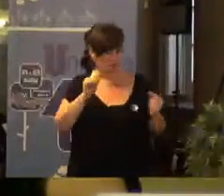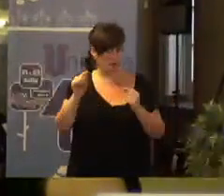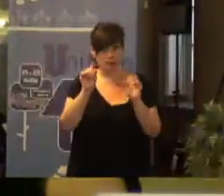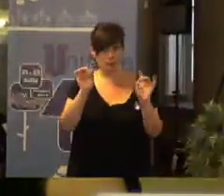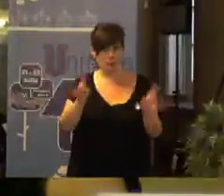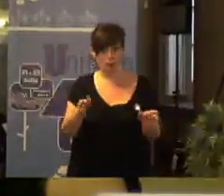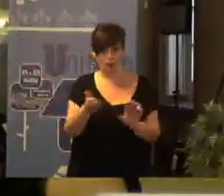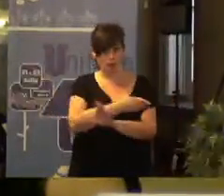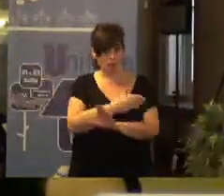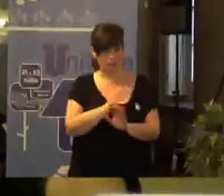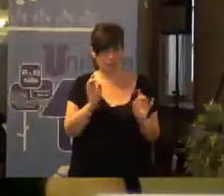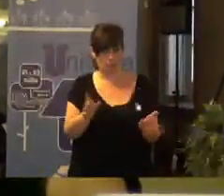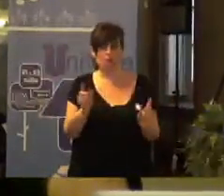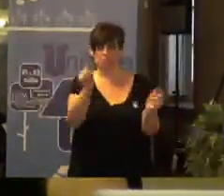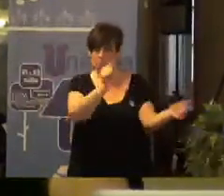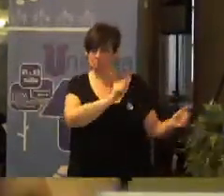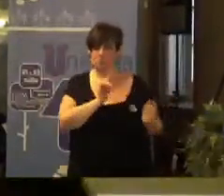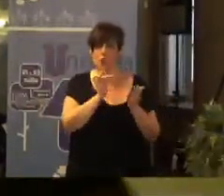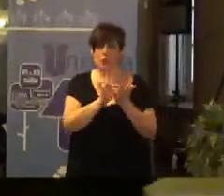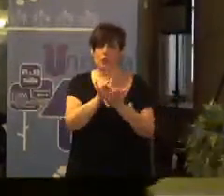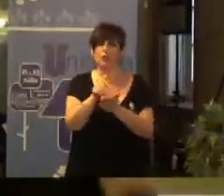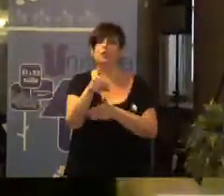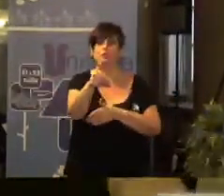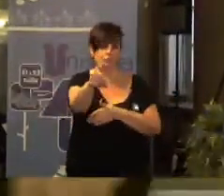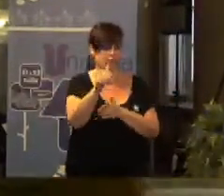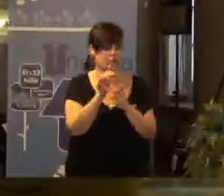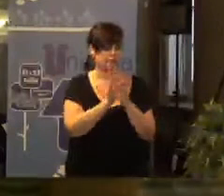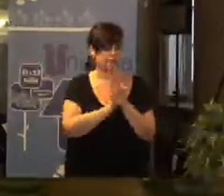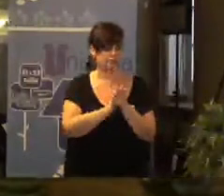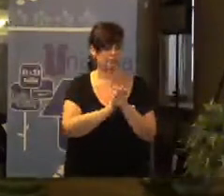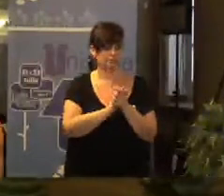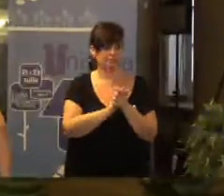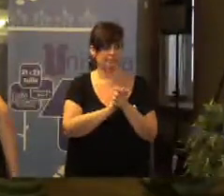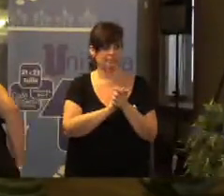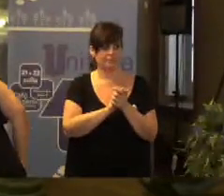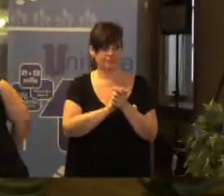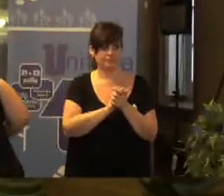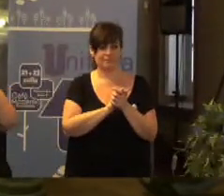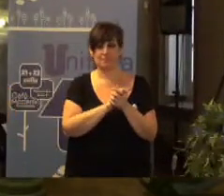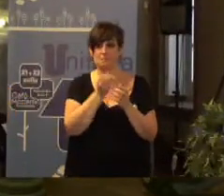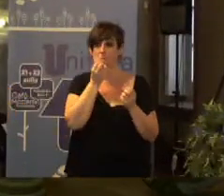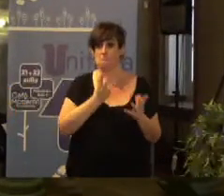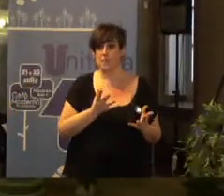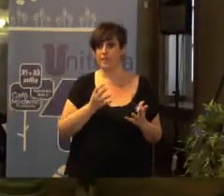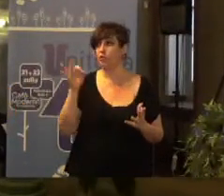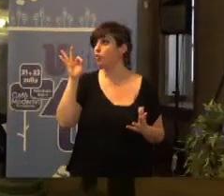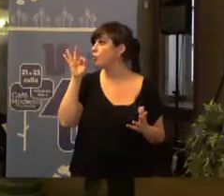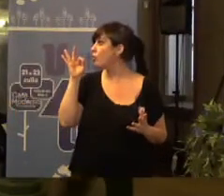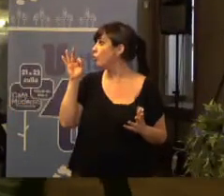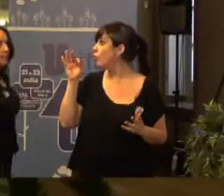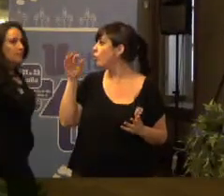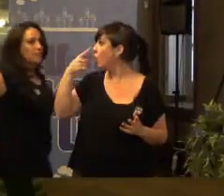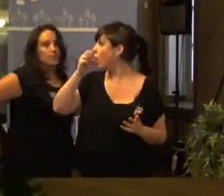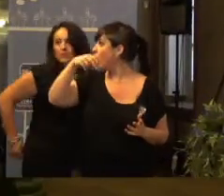no passado, não é? Só que agora em termos novos. Pero mellorando o presente, como decía. Ben, Gonzalo está a punto de